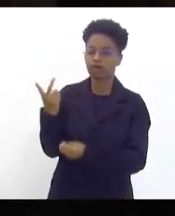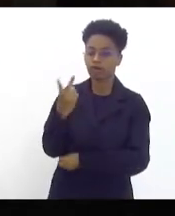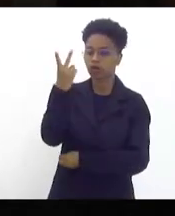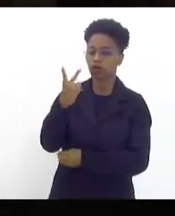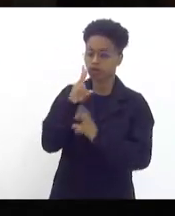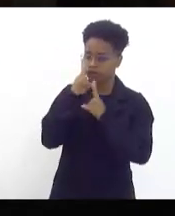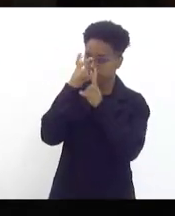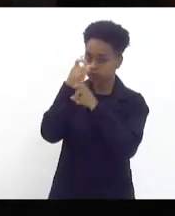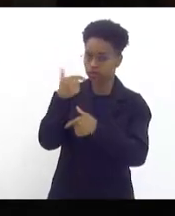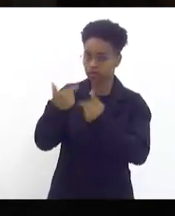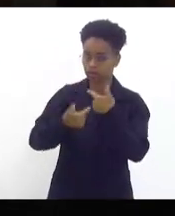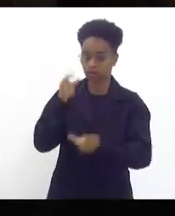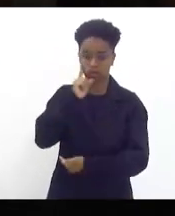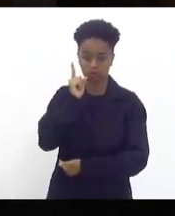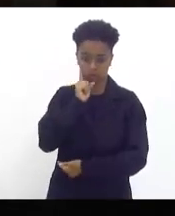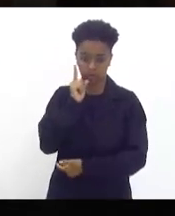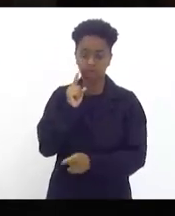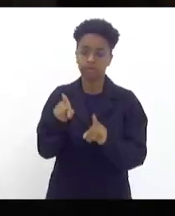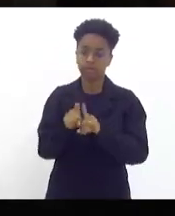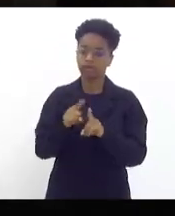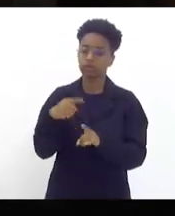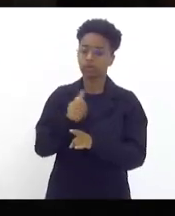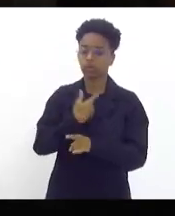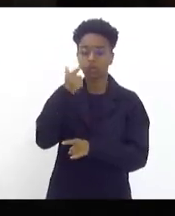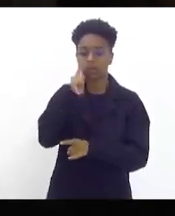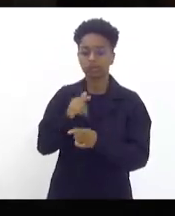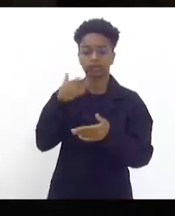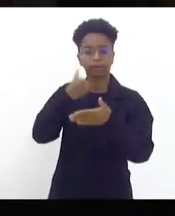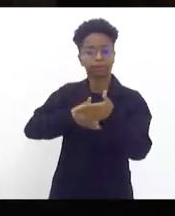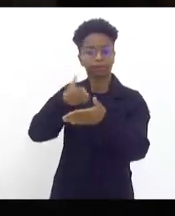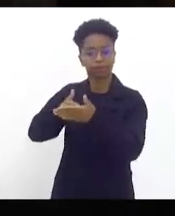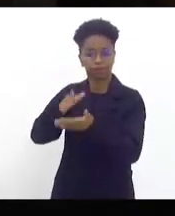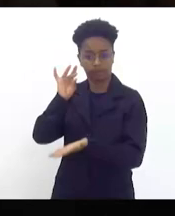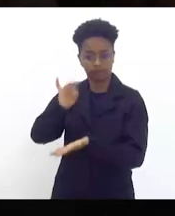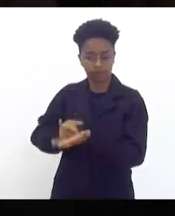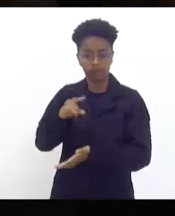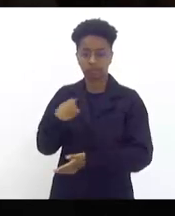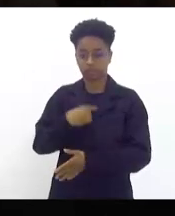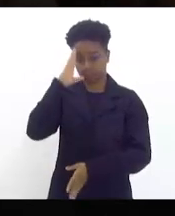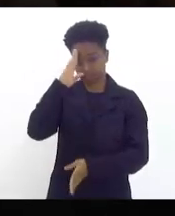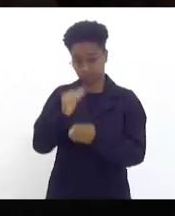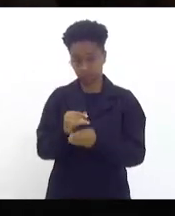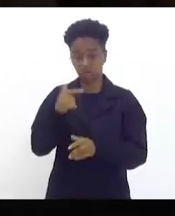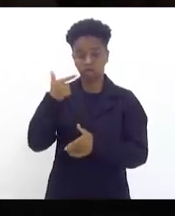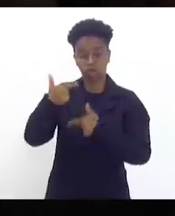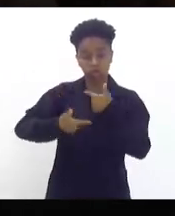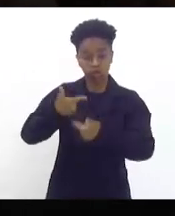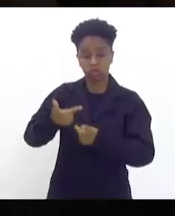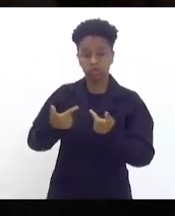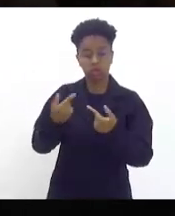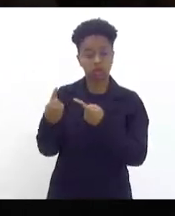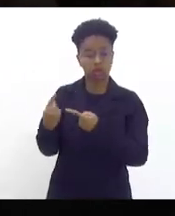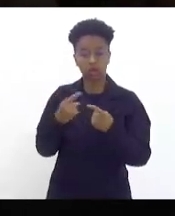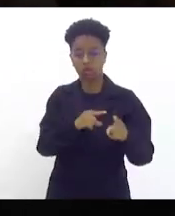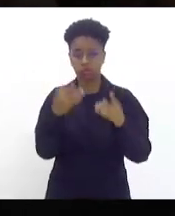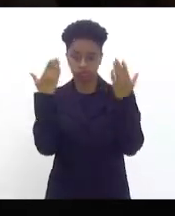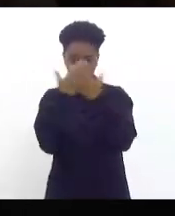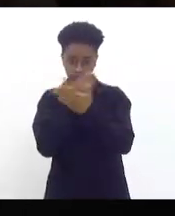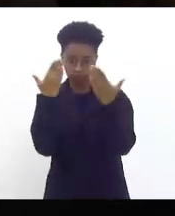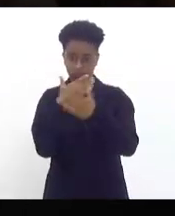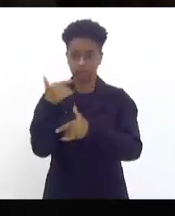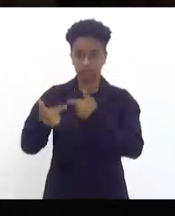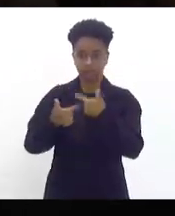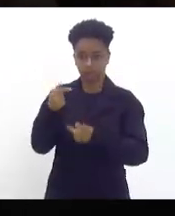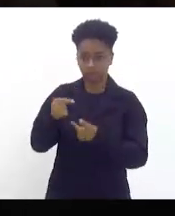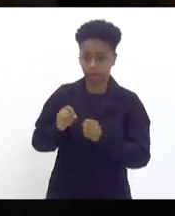cotidiano e para que nós enfrentamos Essa realidade entender que a luta contra a invisibilização do valor trabalho do